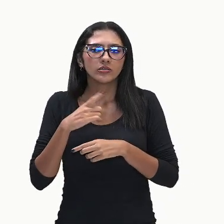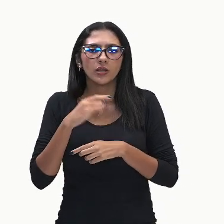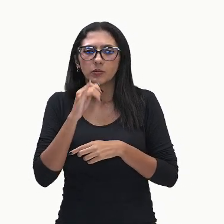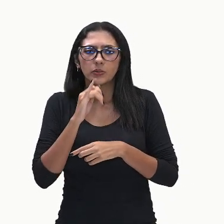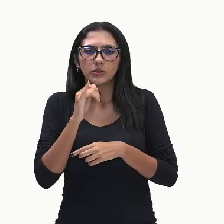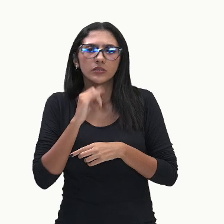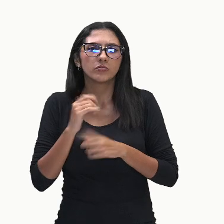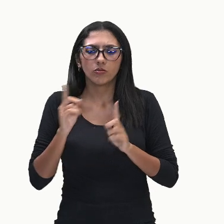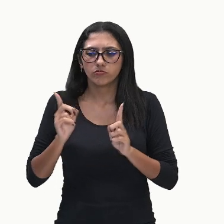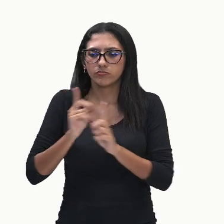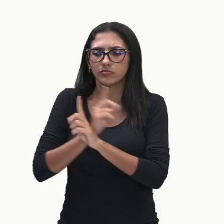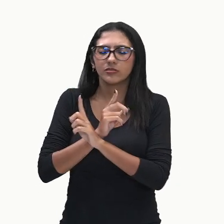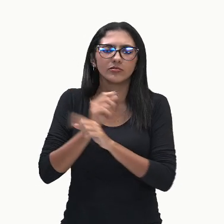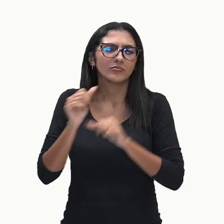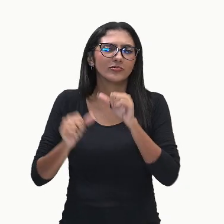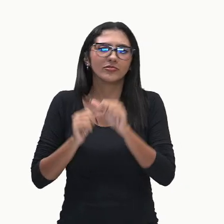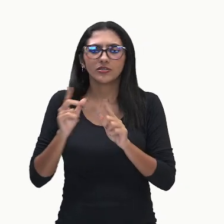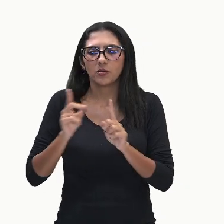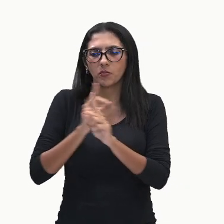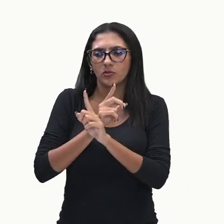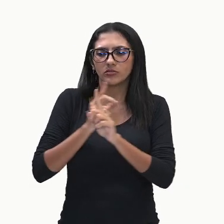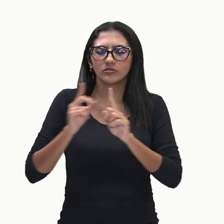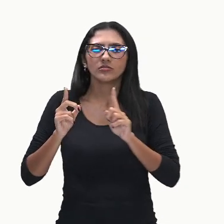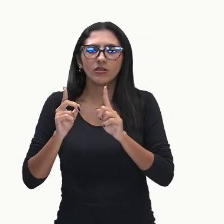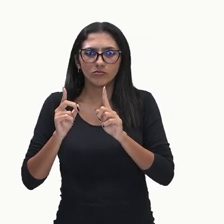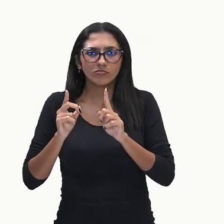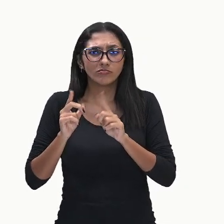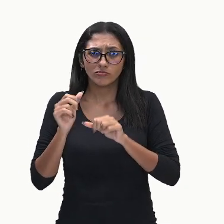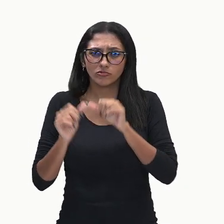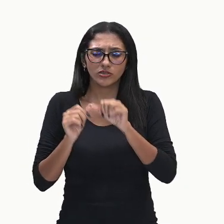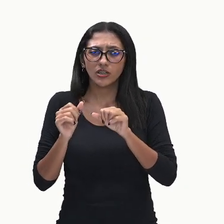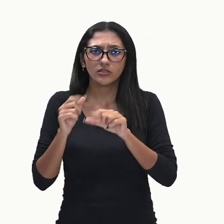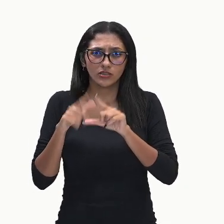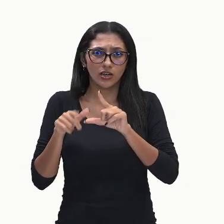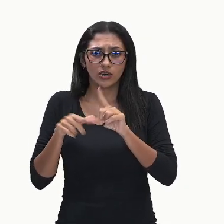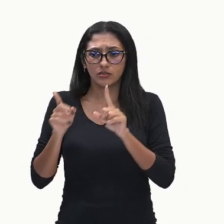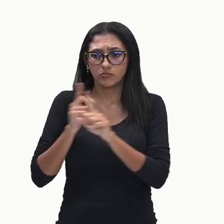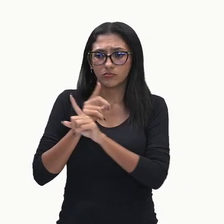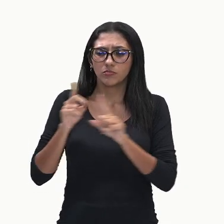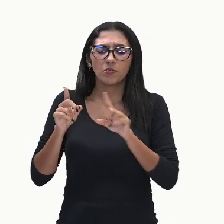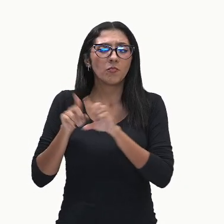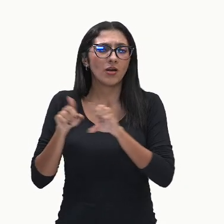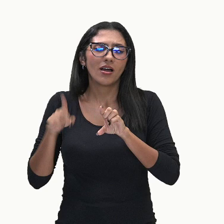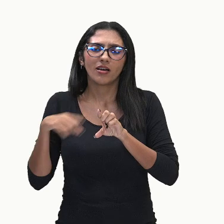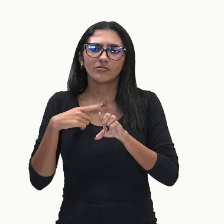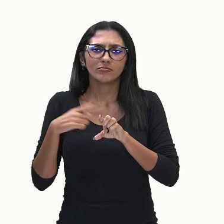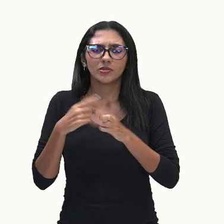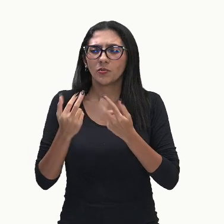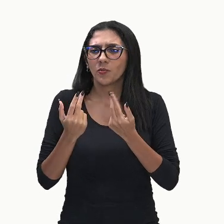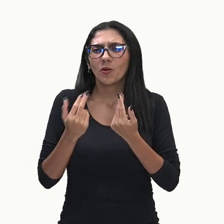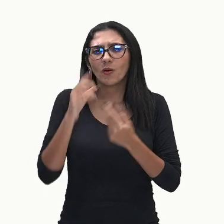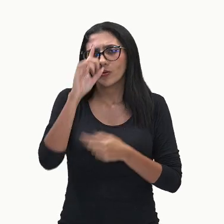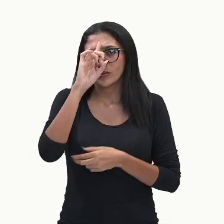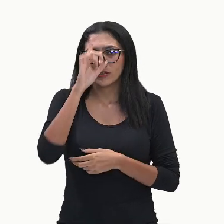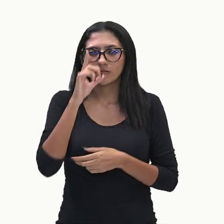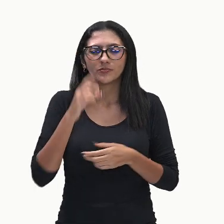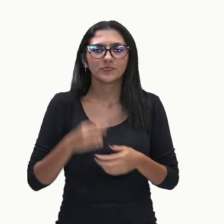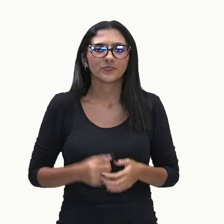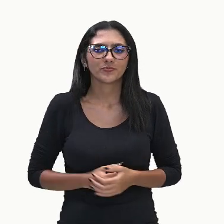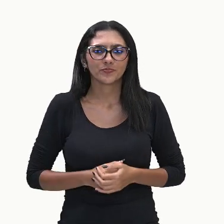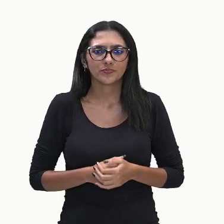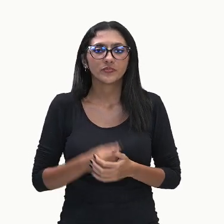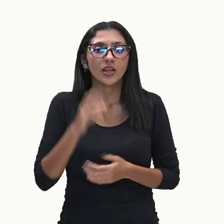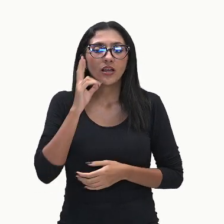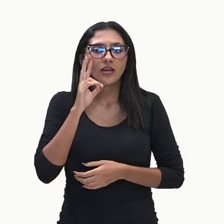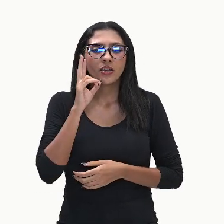as posições diferentes, mas de qualquer forma tratam da mesma coisa. Basta você lembrar do seguinte, que